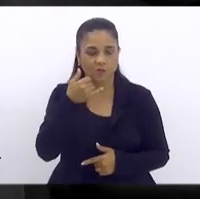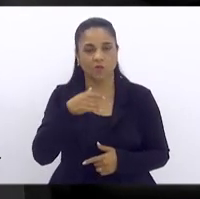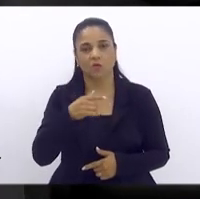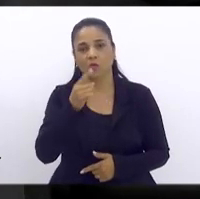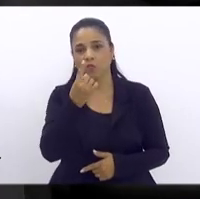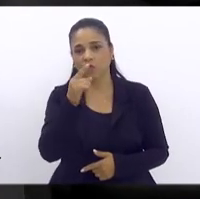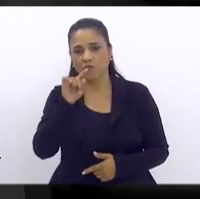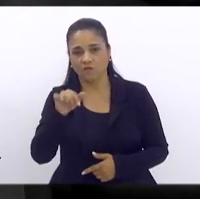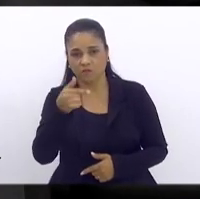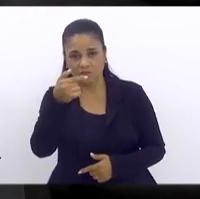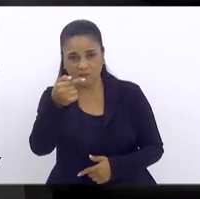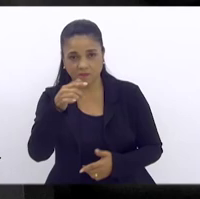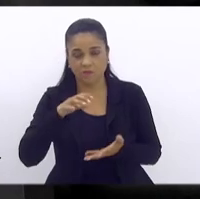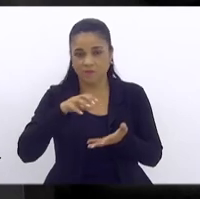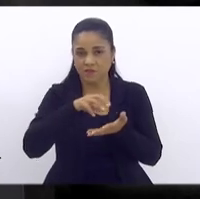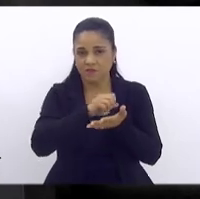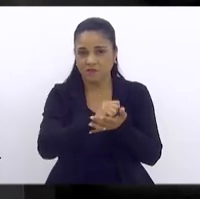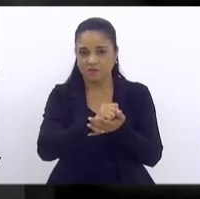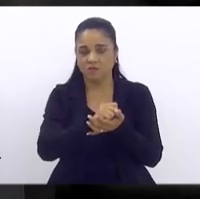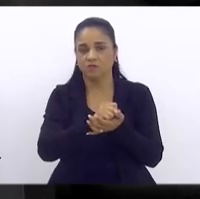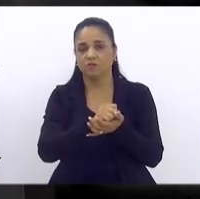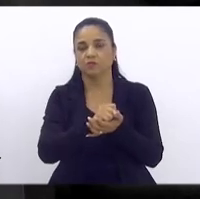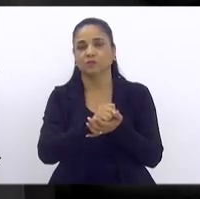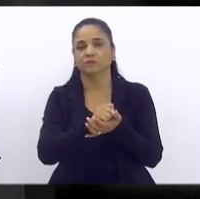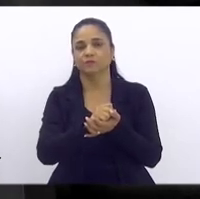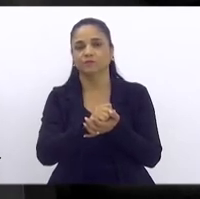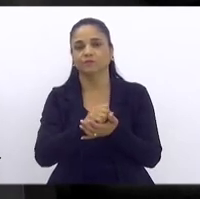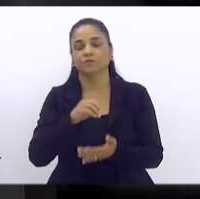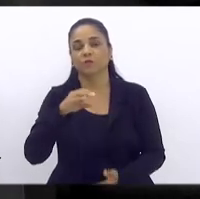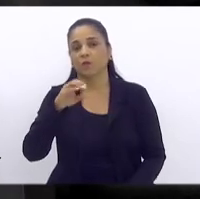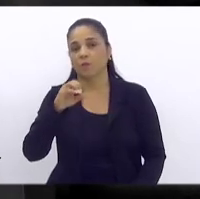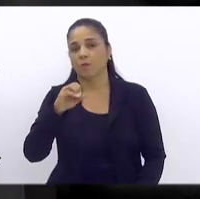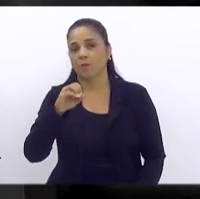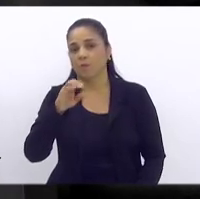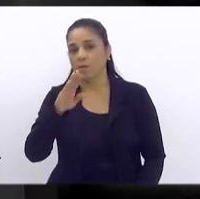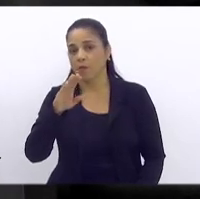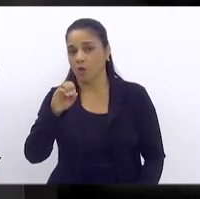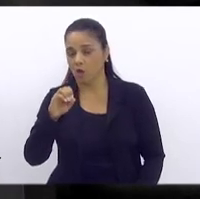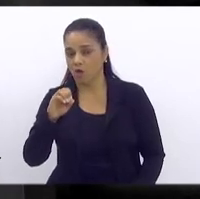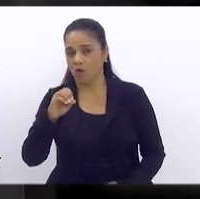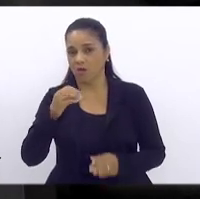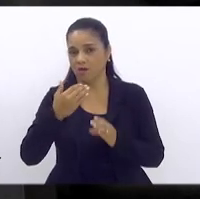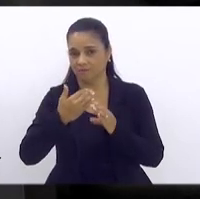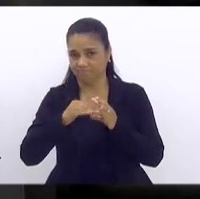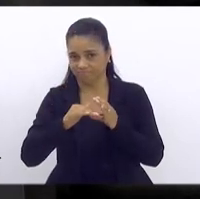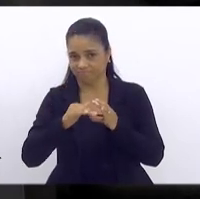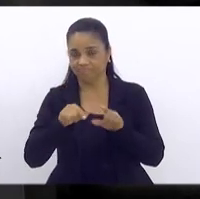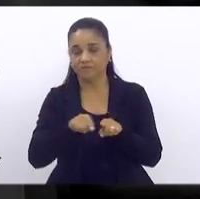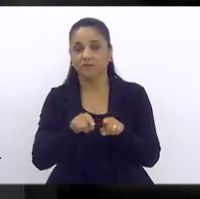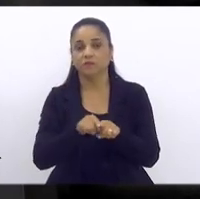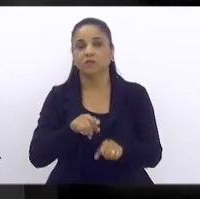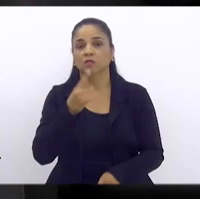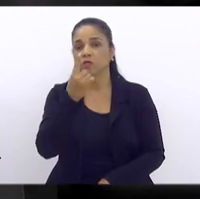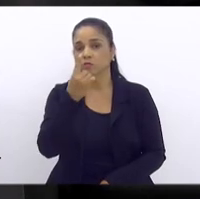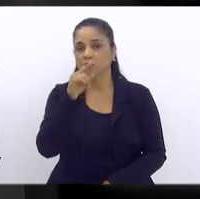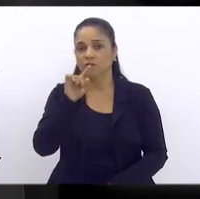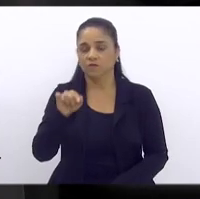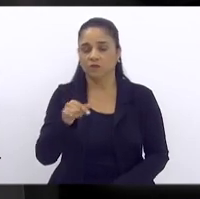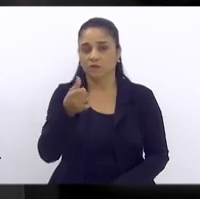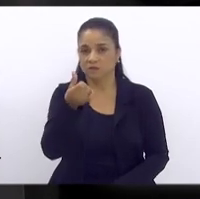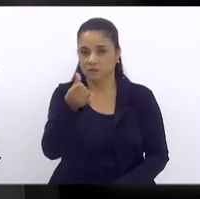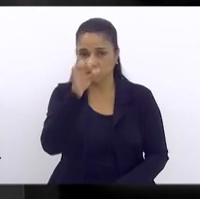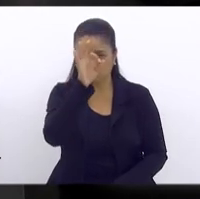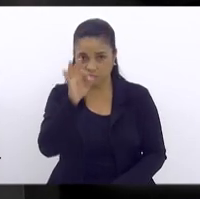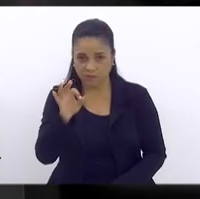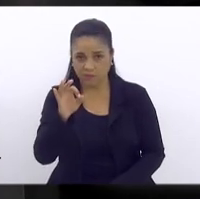a polícia através de registro de ocorrência eletrônico, né? Um BO eletrônico, e apenas 1,6% recorreu ao 180. E